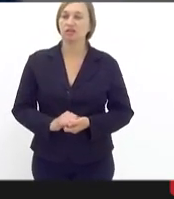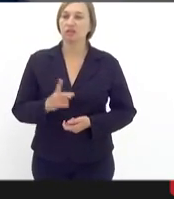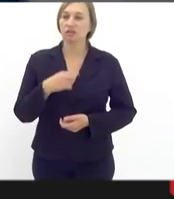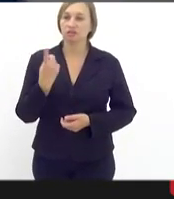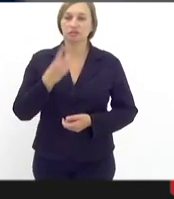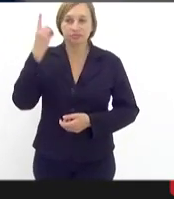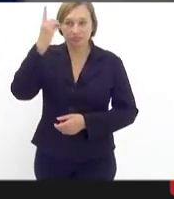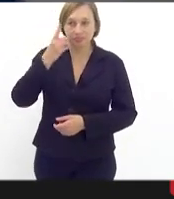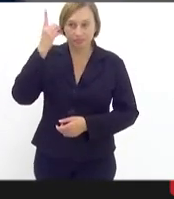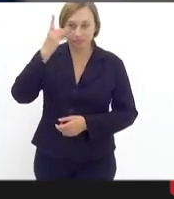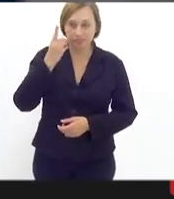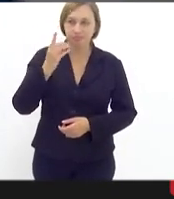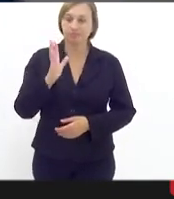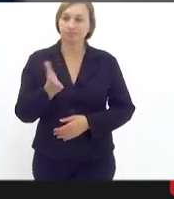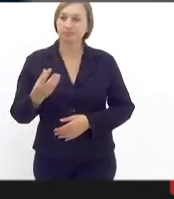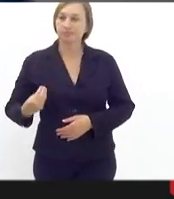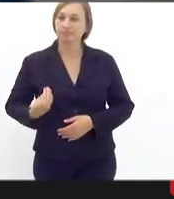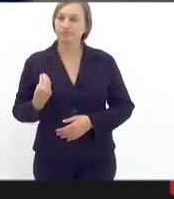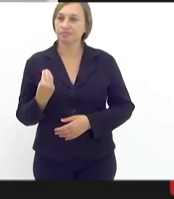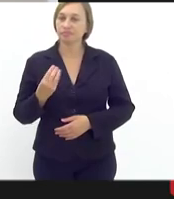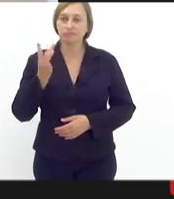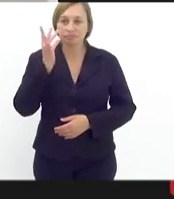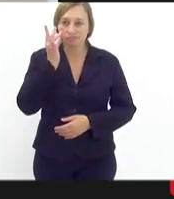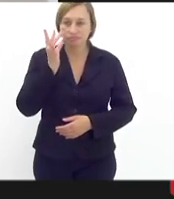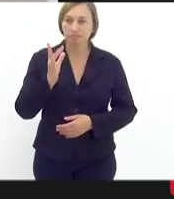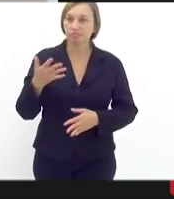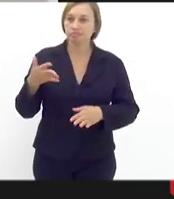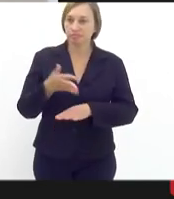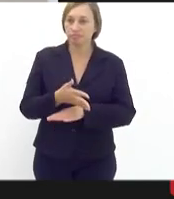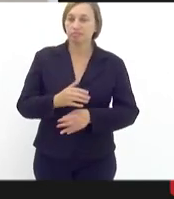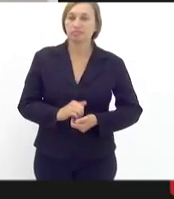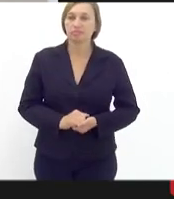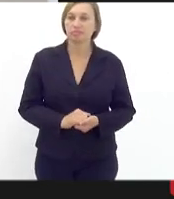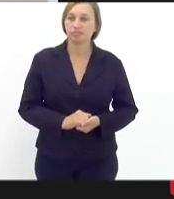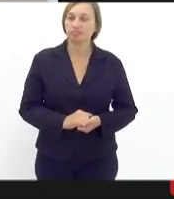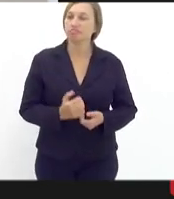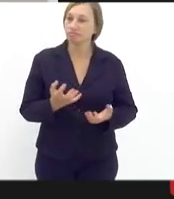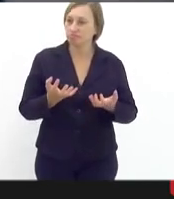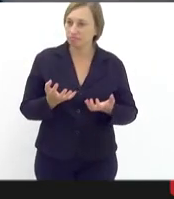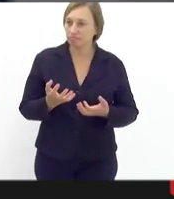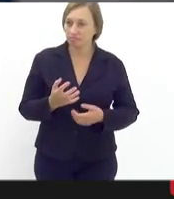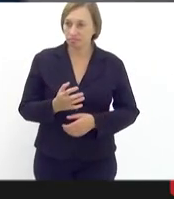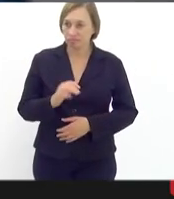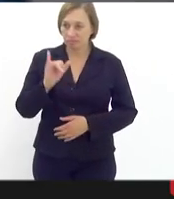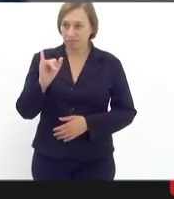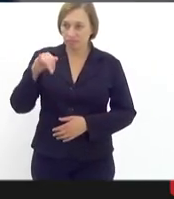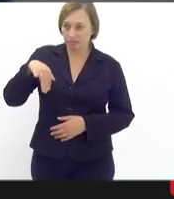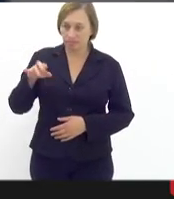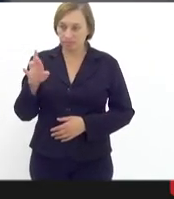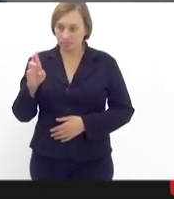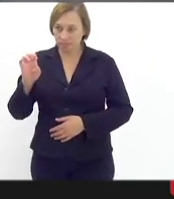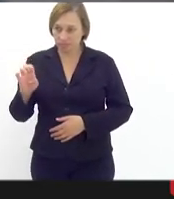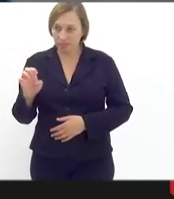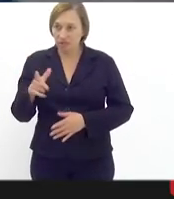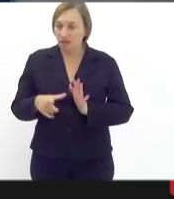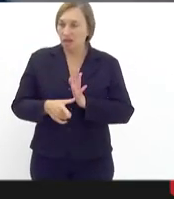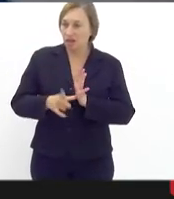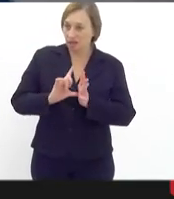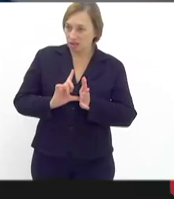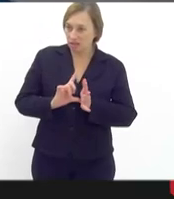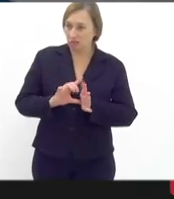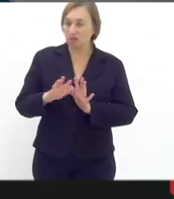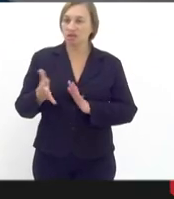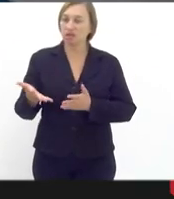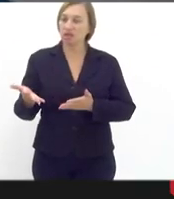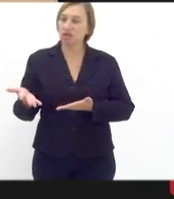deputado, já está aqui presente, vai entrar aqui. Eu queria, Ingrid, antes de você